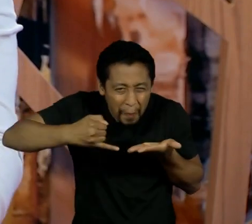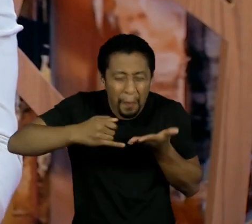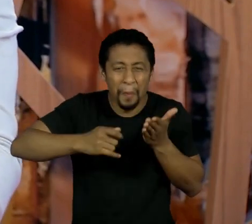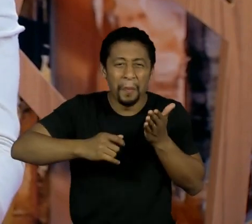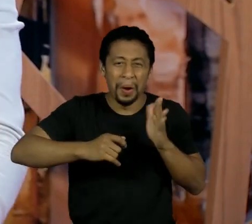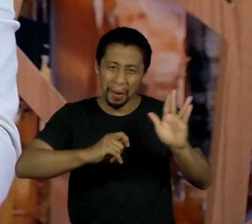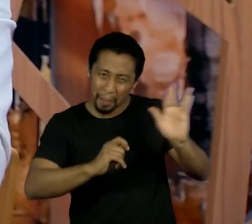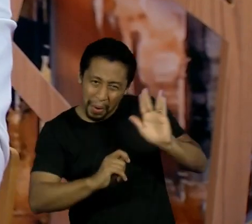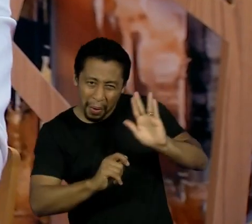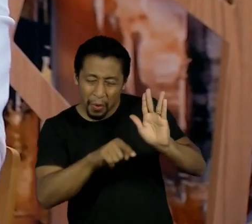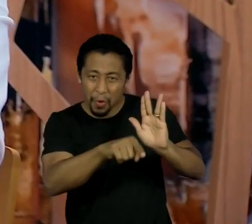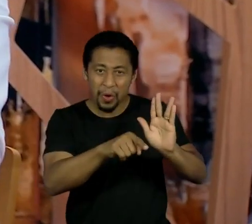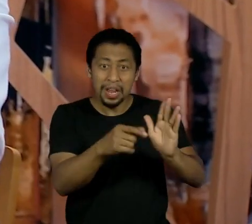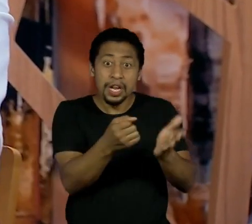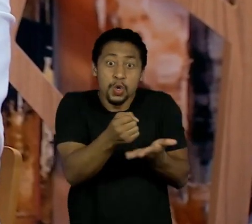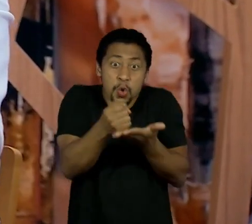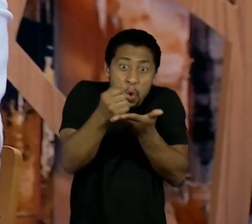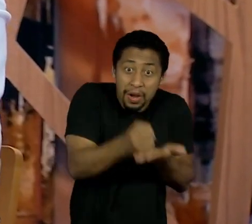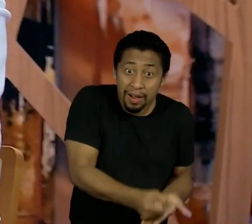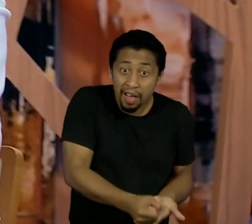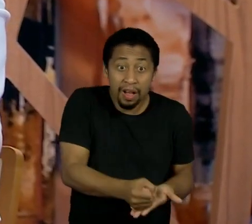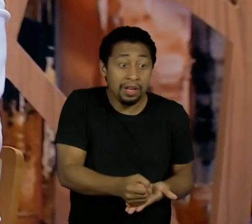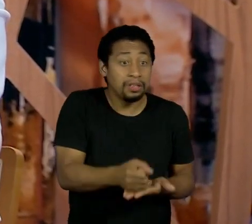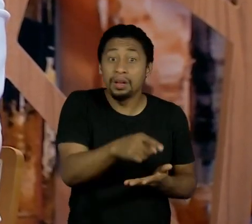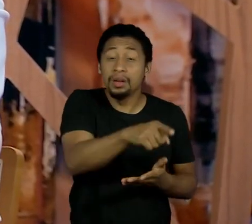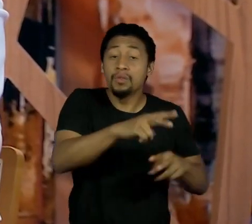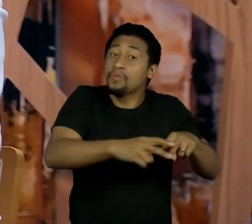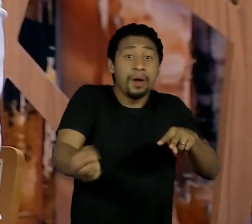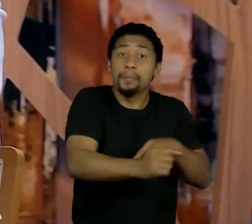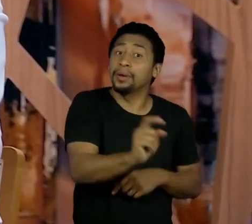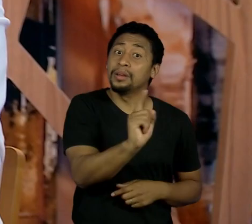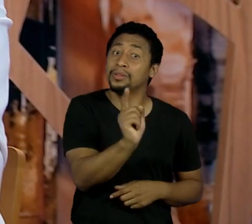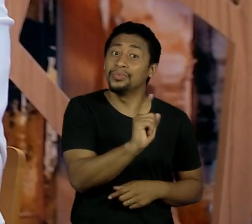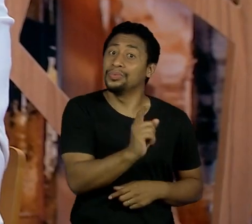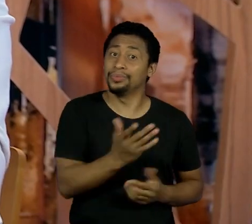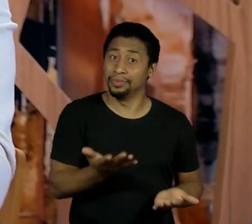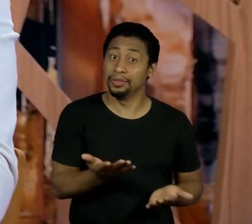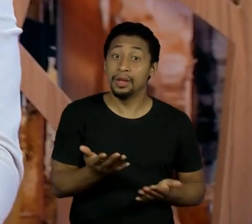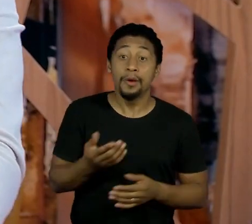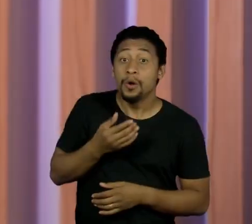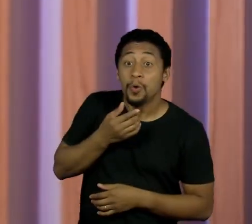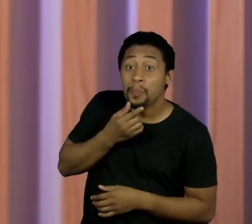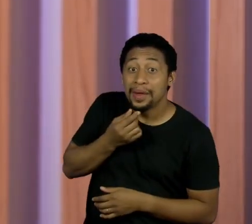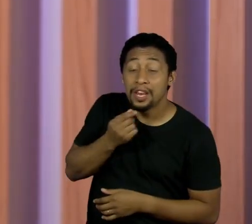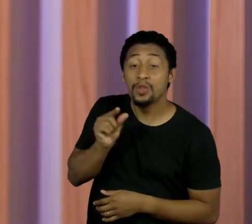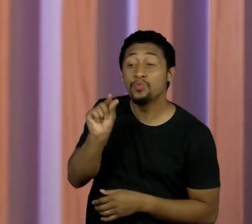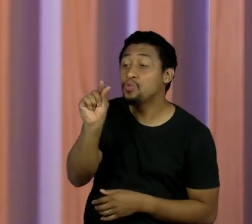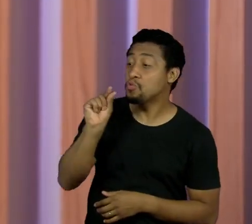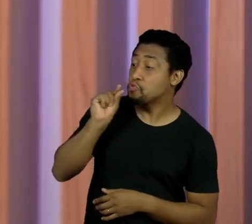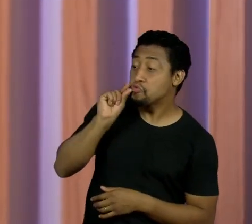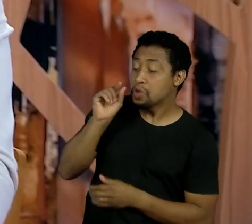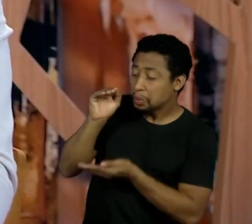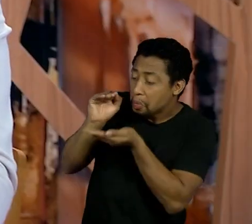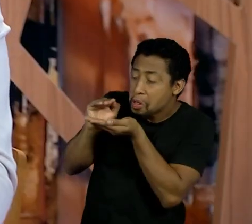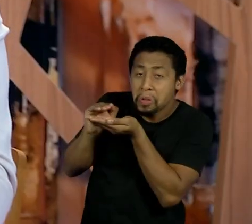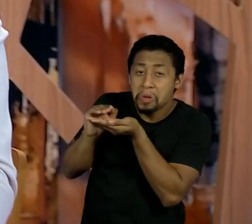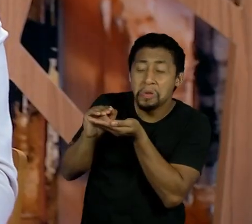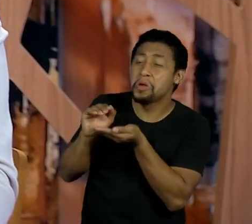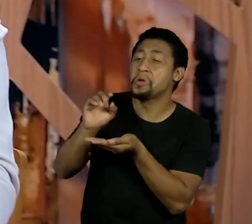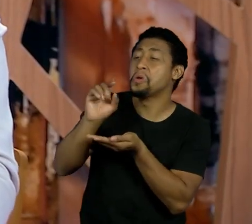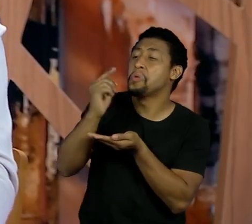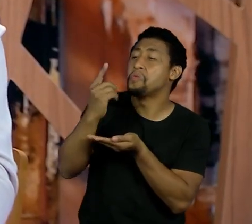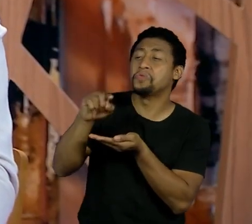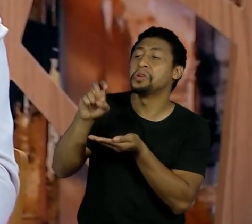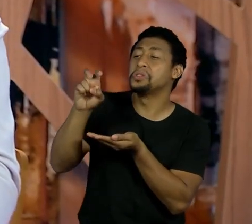prisão domiciliar. E esse jovem que está sendo objeto do perfilamento racial, que foi pego com 1,5 gramas de